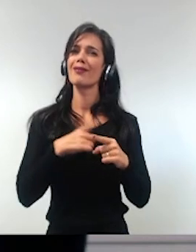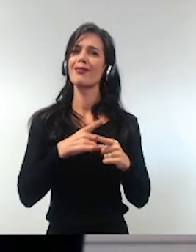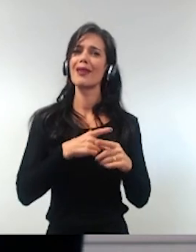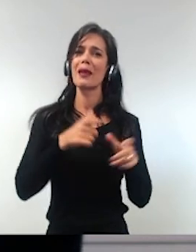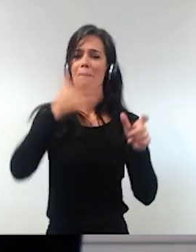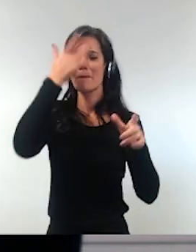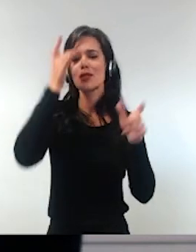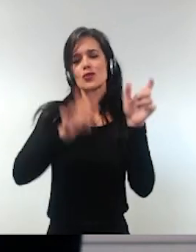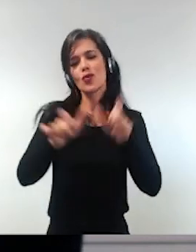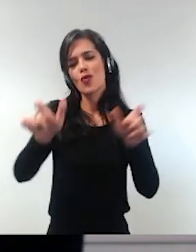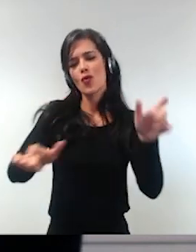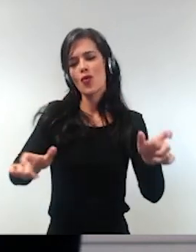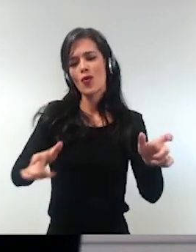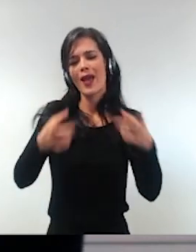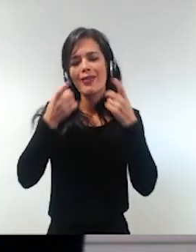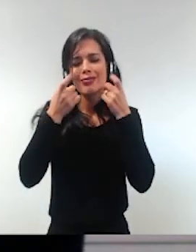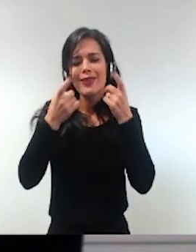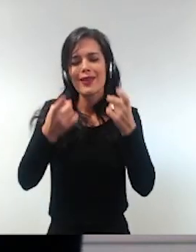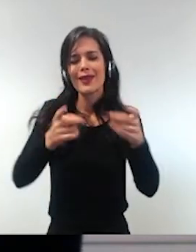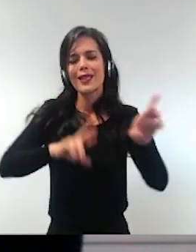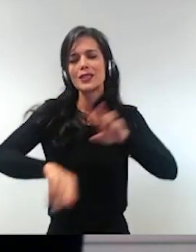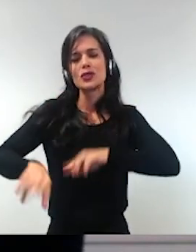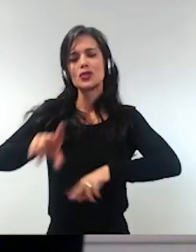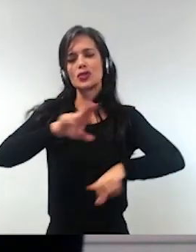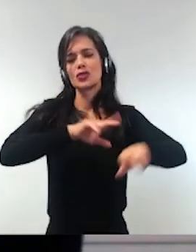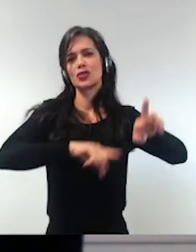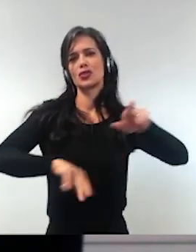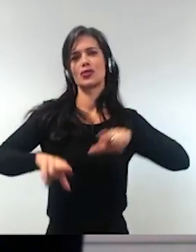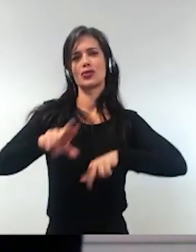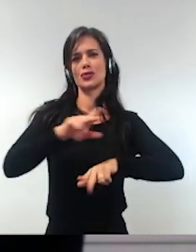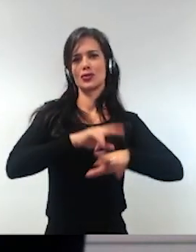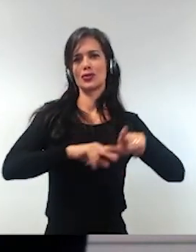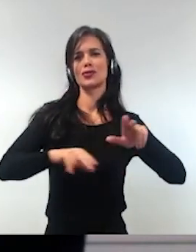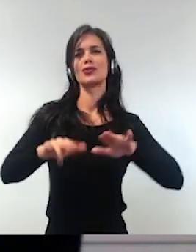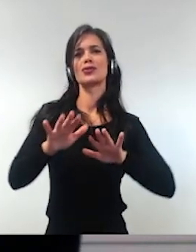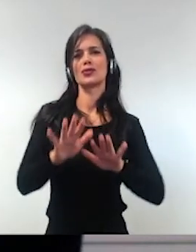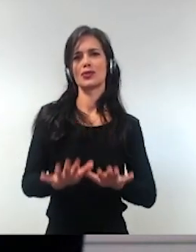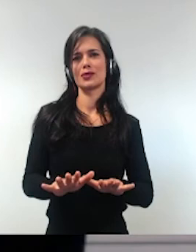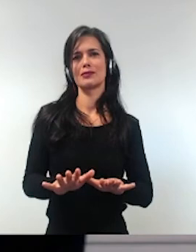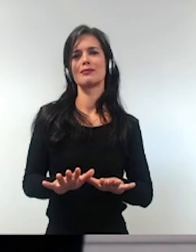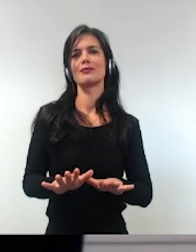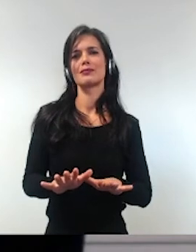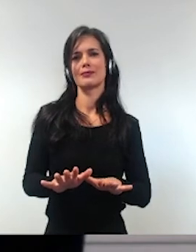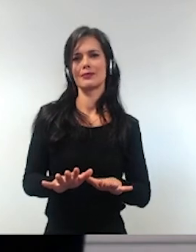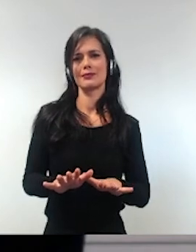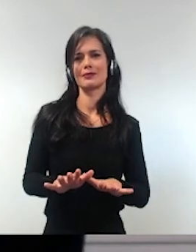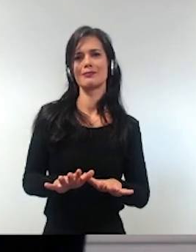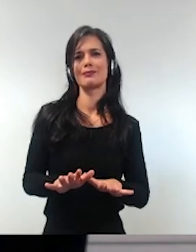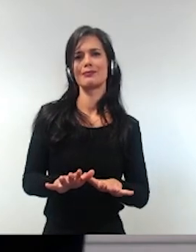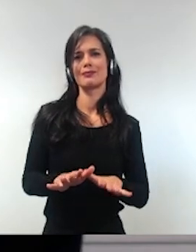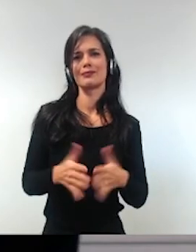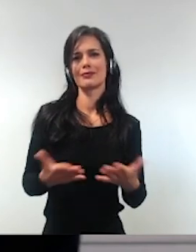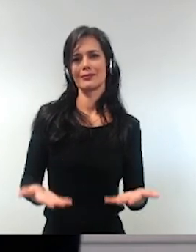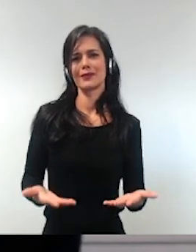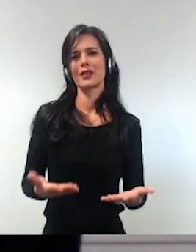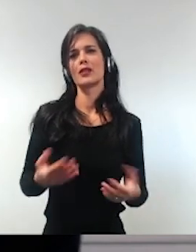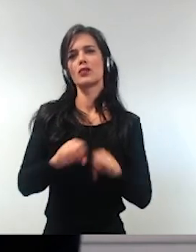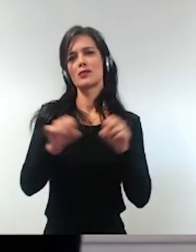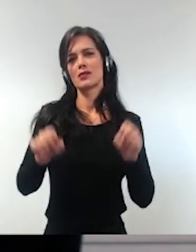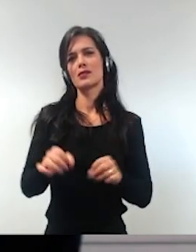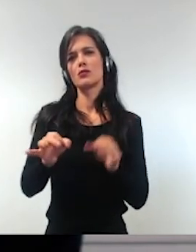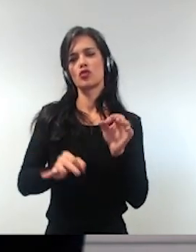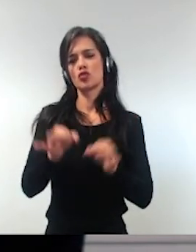interesses que se confundem na importância do Poder Judiciário, na prestação do sistema de